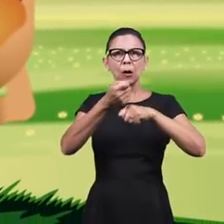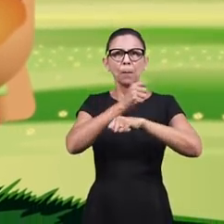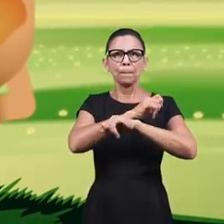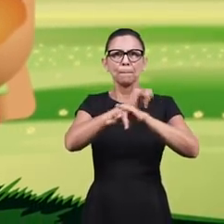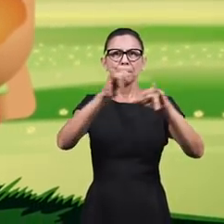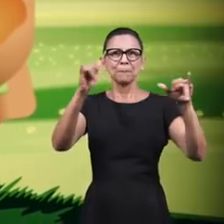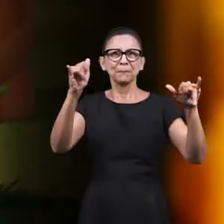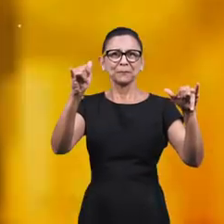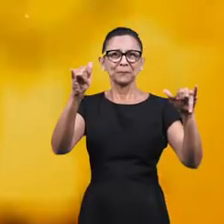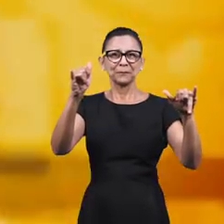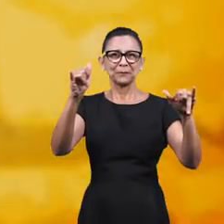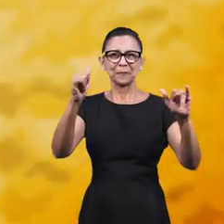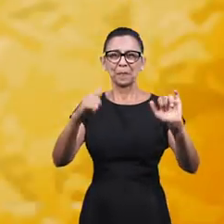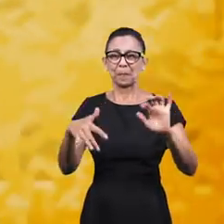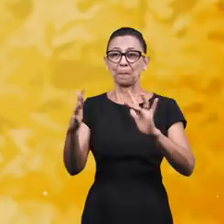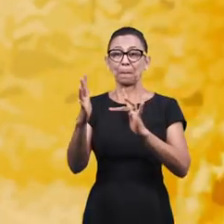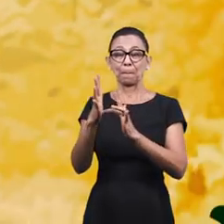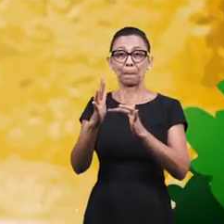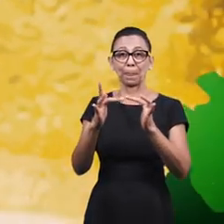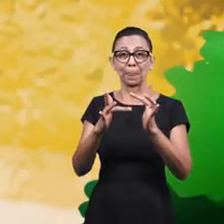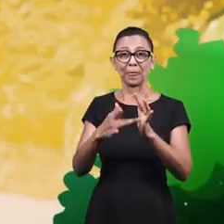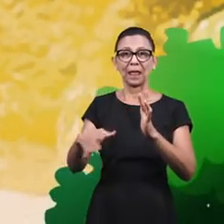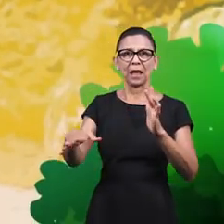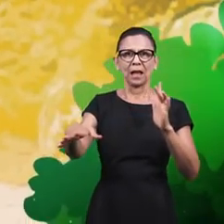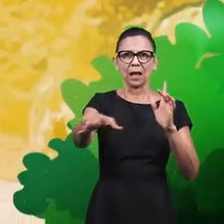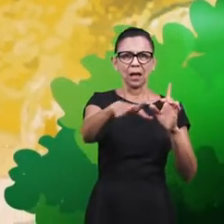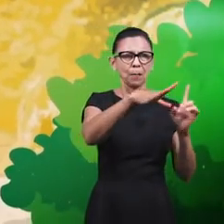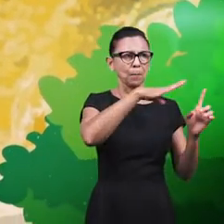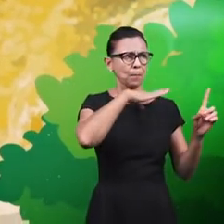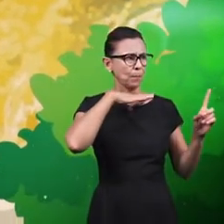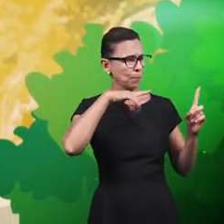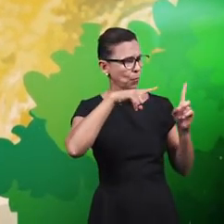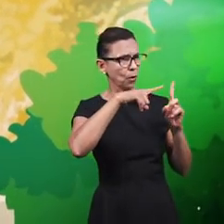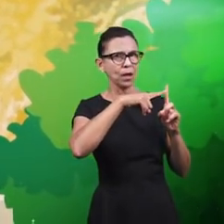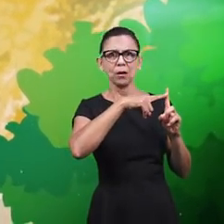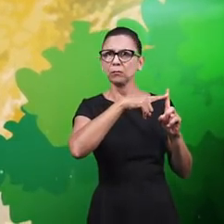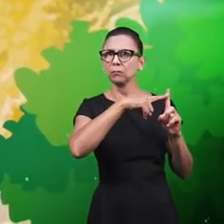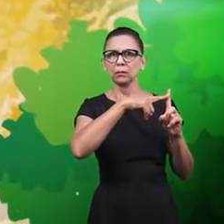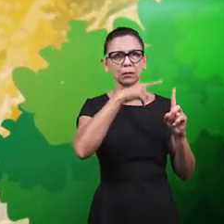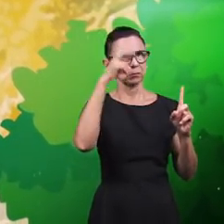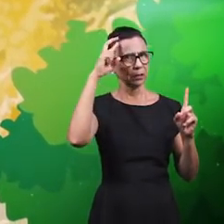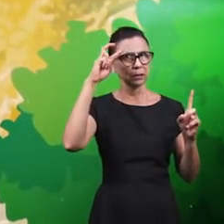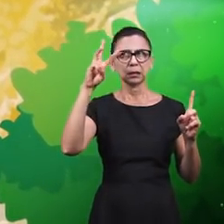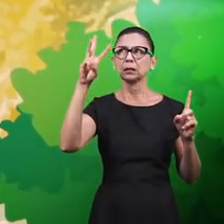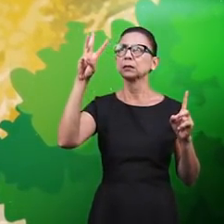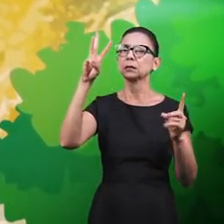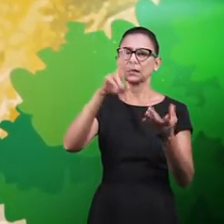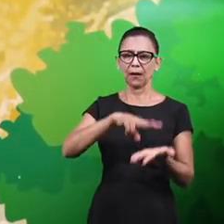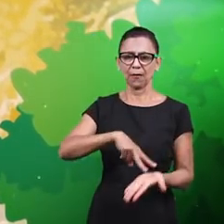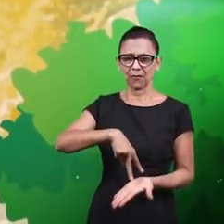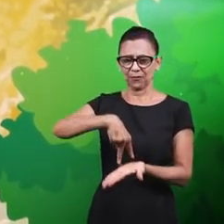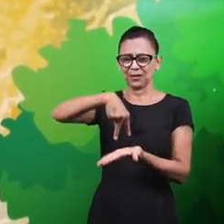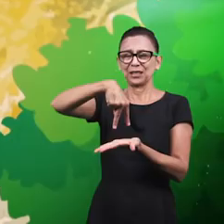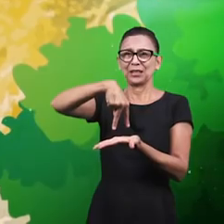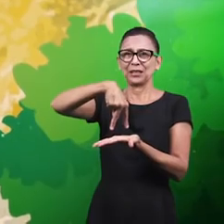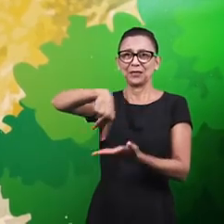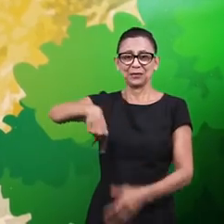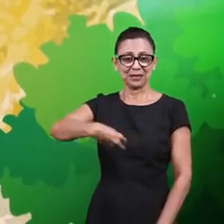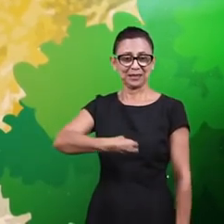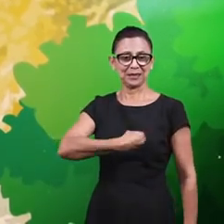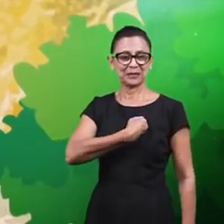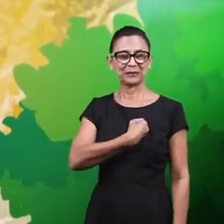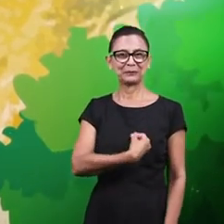ao tambor Jesus ressuscitou ao terceiro dia é